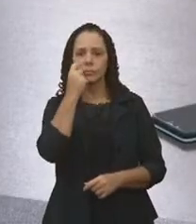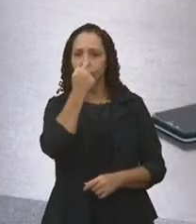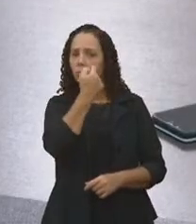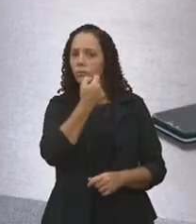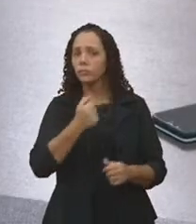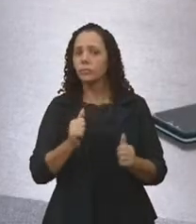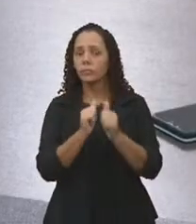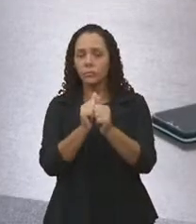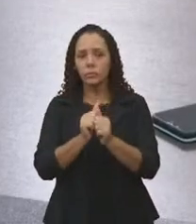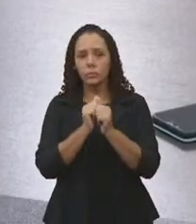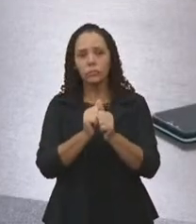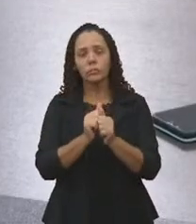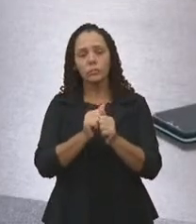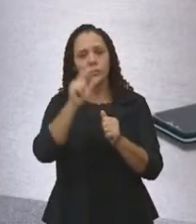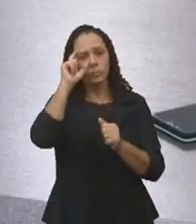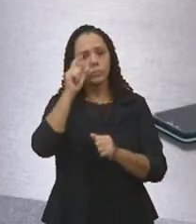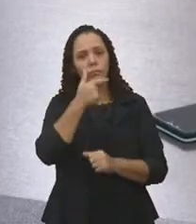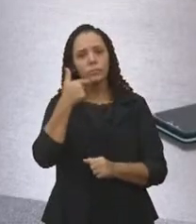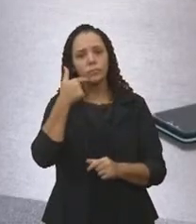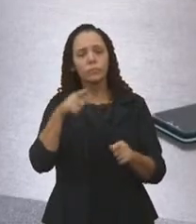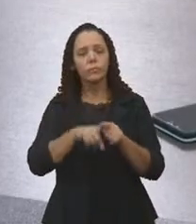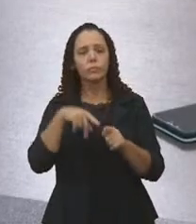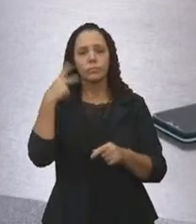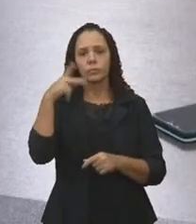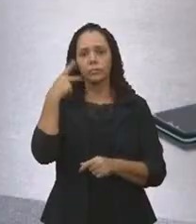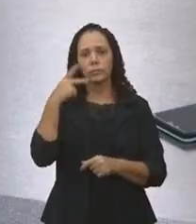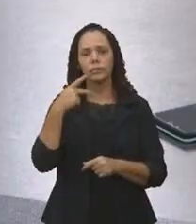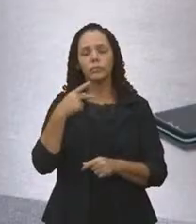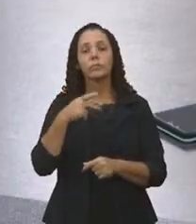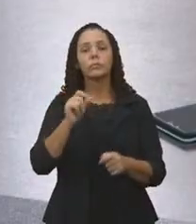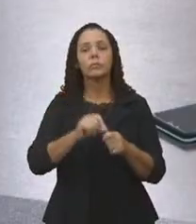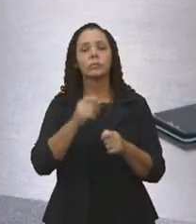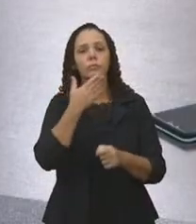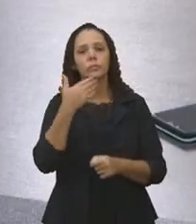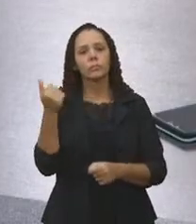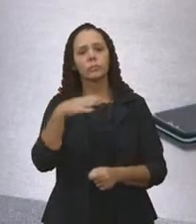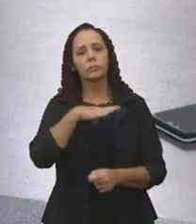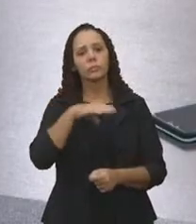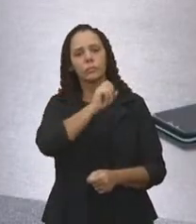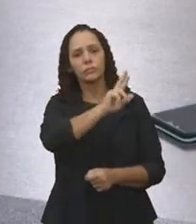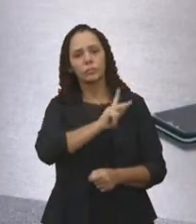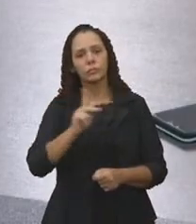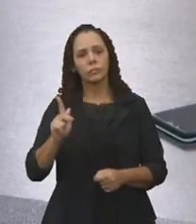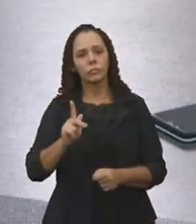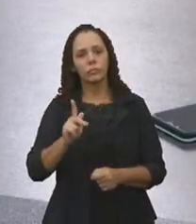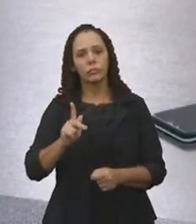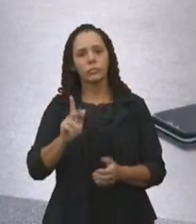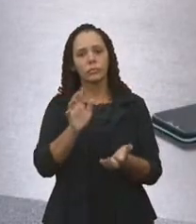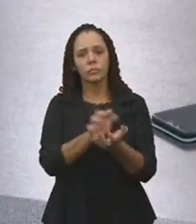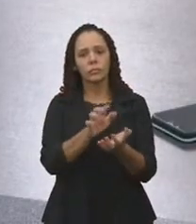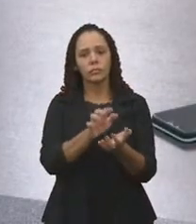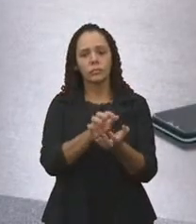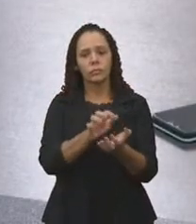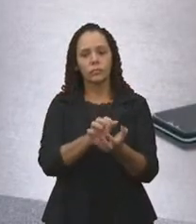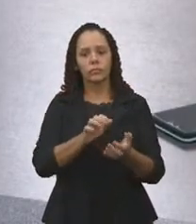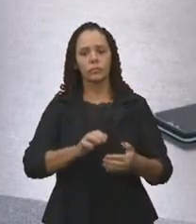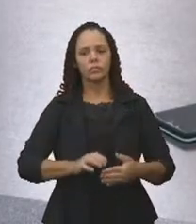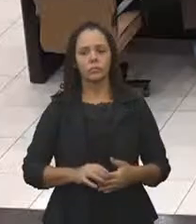aí, junto com o Celso Florencio e os vereadores, para fazer a melhor cidade do Vale do Paraíba, que vai chamar Jacareí.